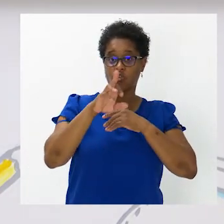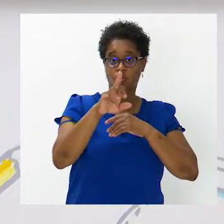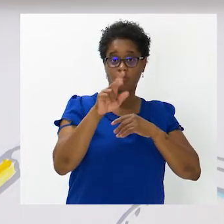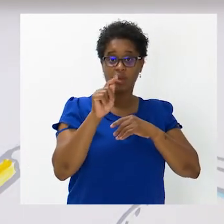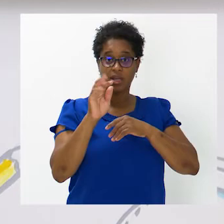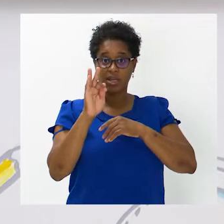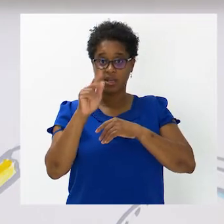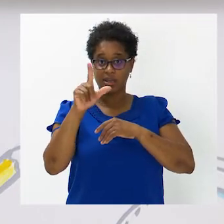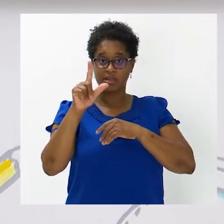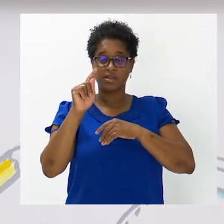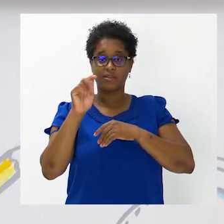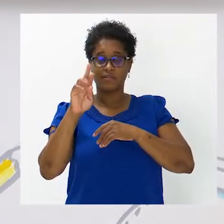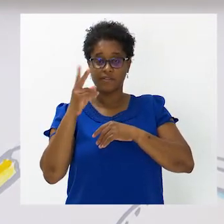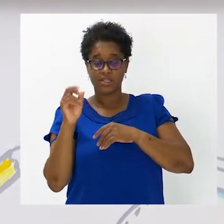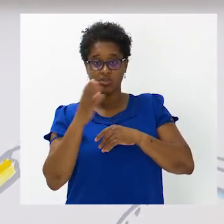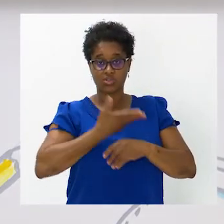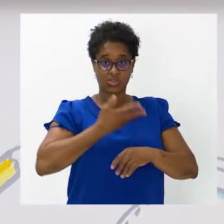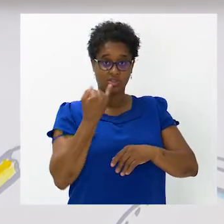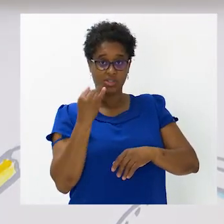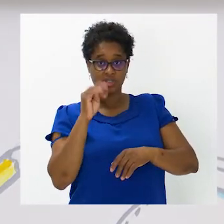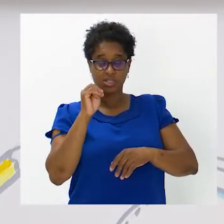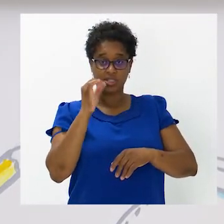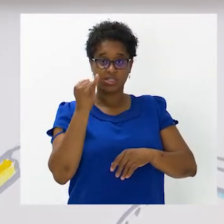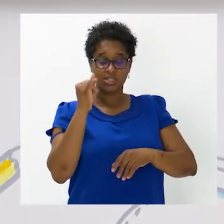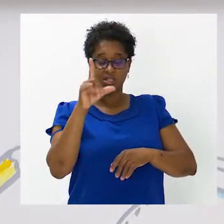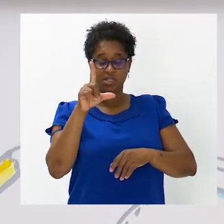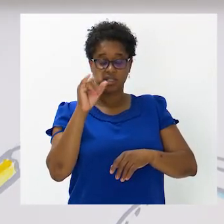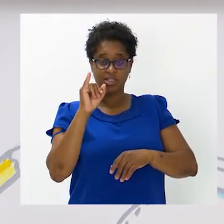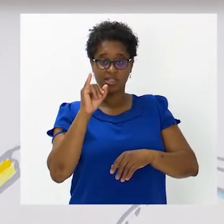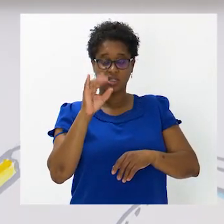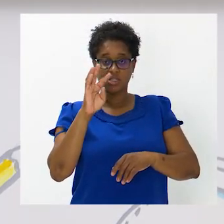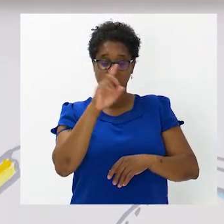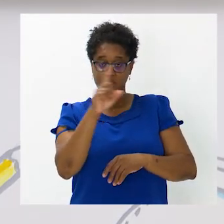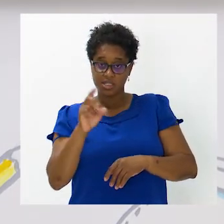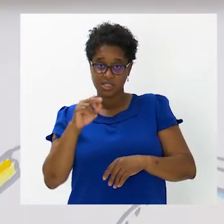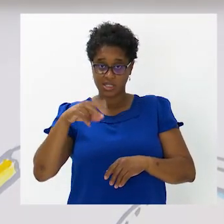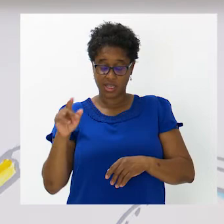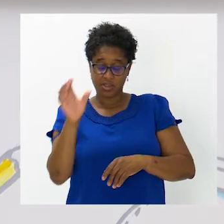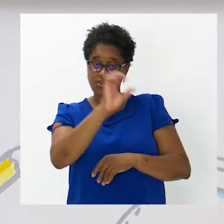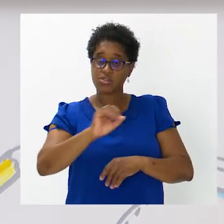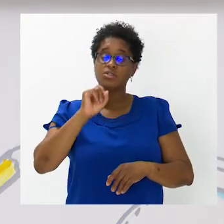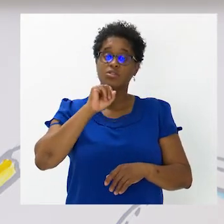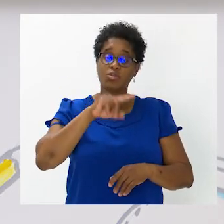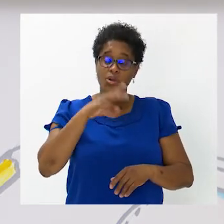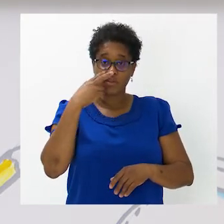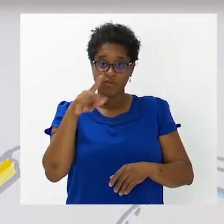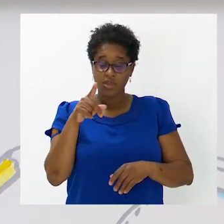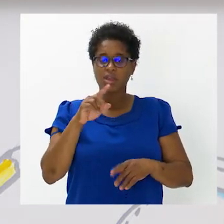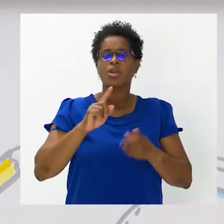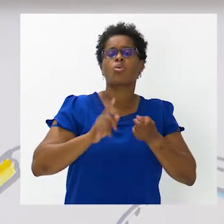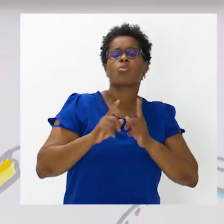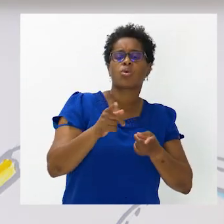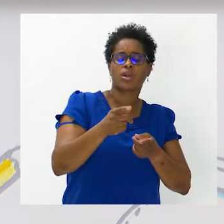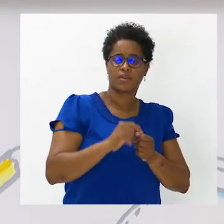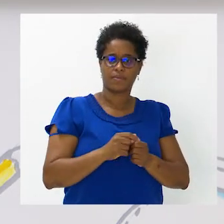reflexão deslizante, como vocês podem ver, reflexão deslizante é o quê? Primeiro eu vou fazer uma